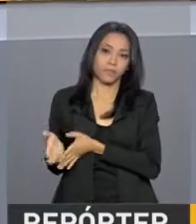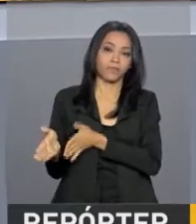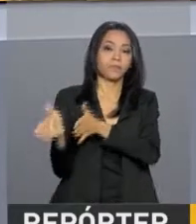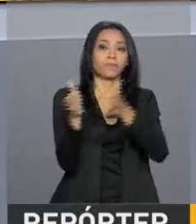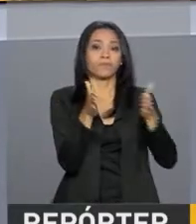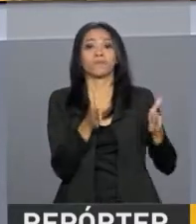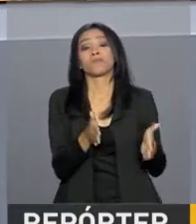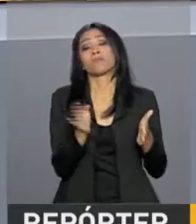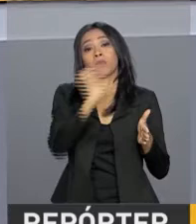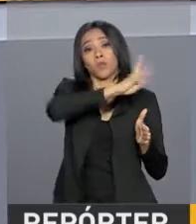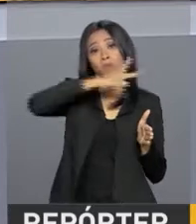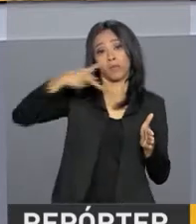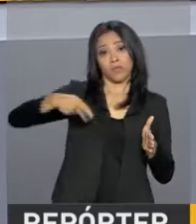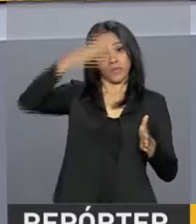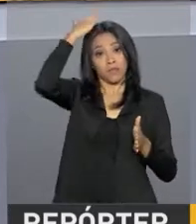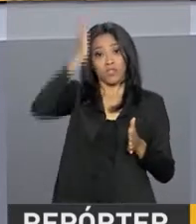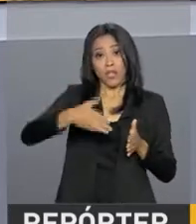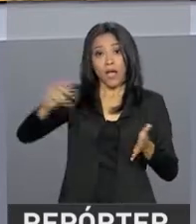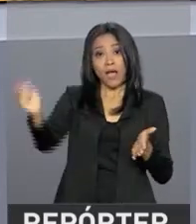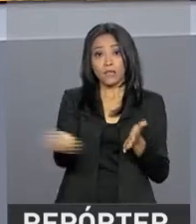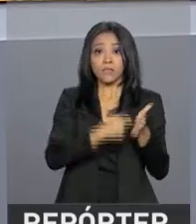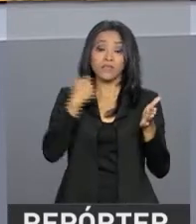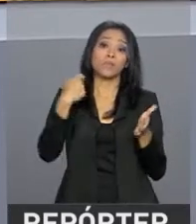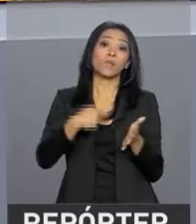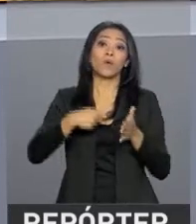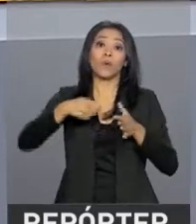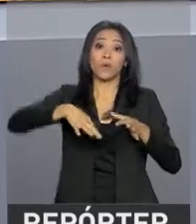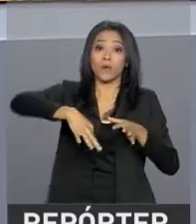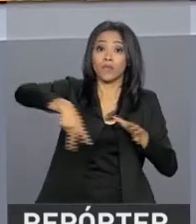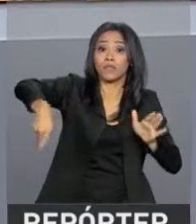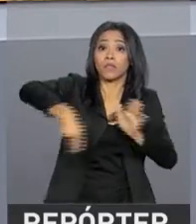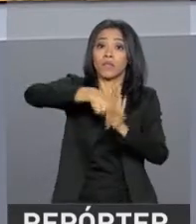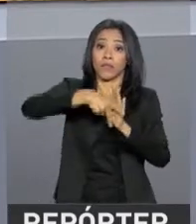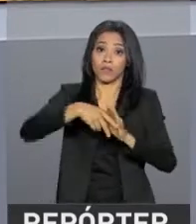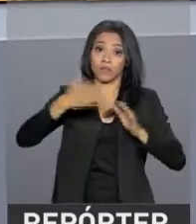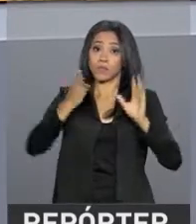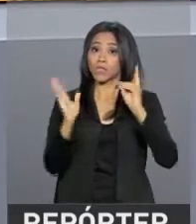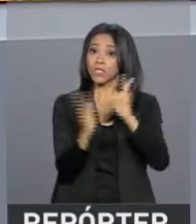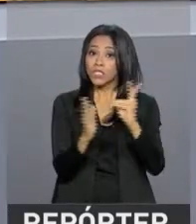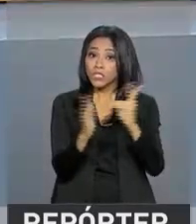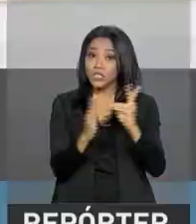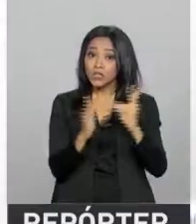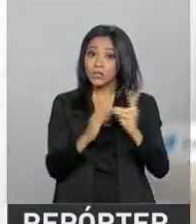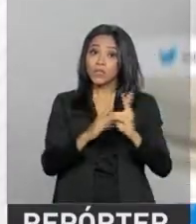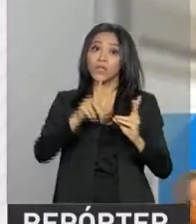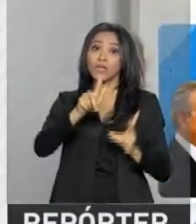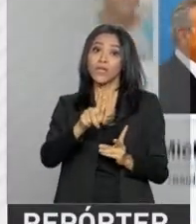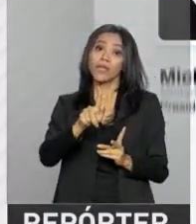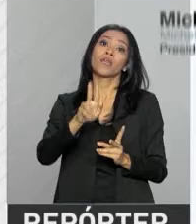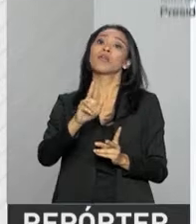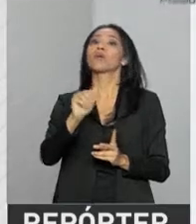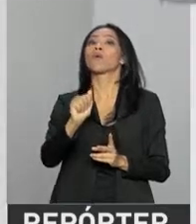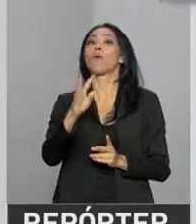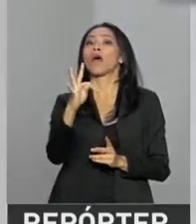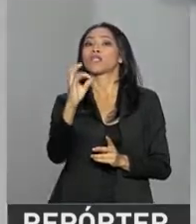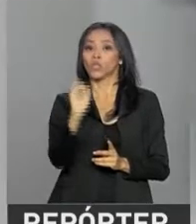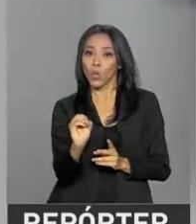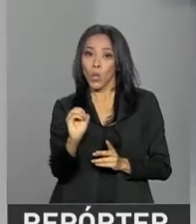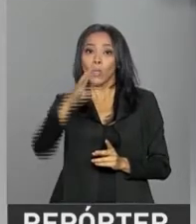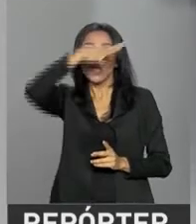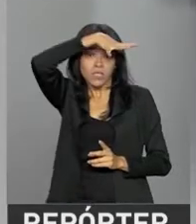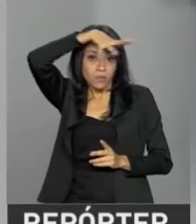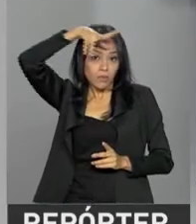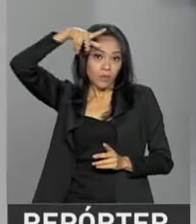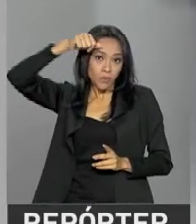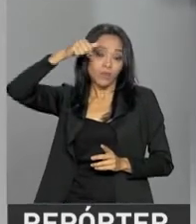michel temer assinou a demarcação da terra indígena bahia do guató no mato grosso pelo twitter temer comentou que os índios pantaneiros